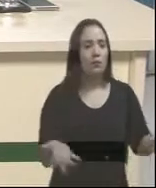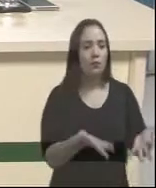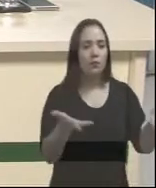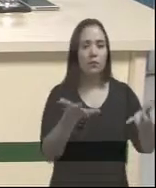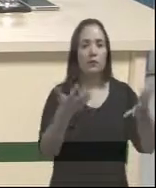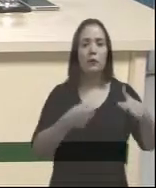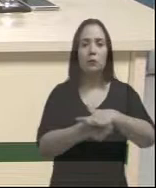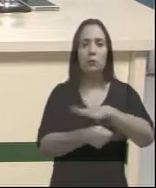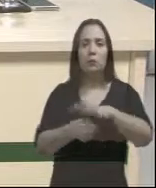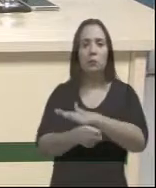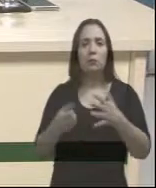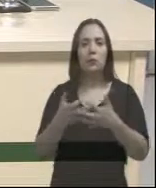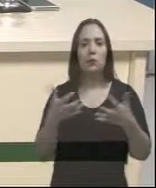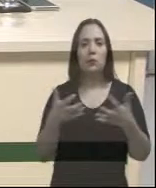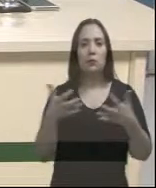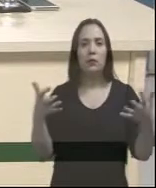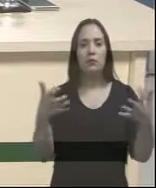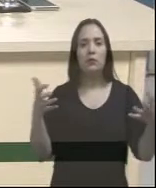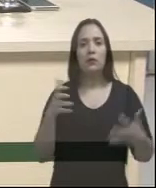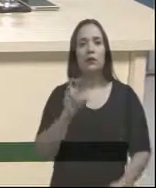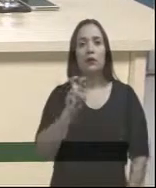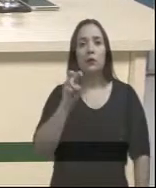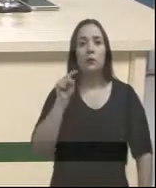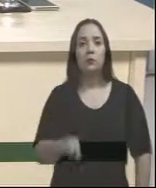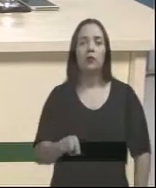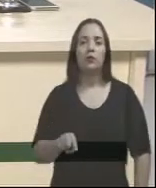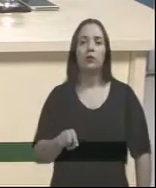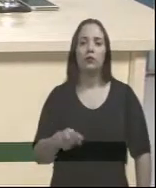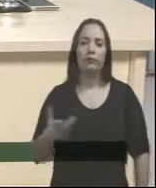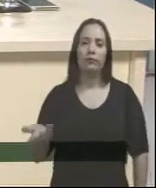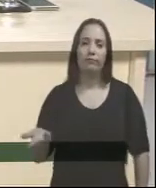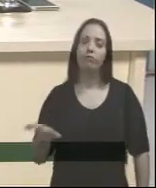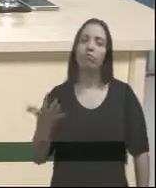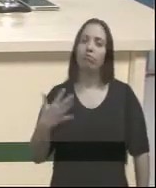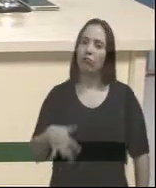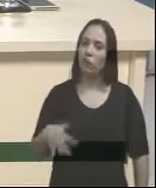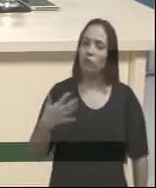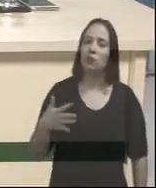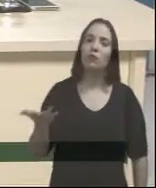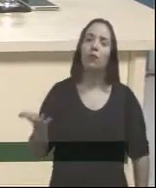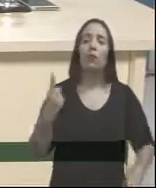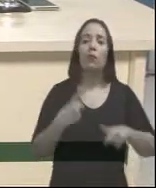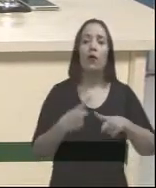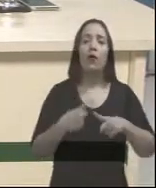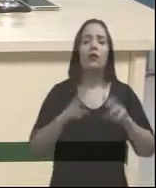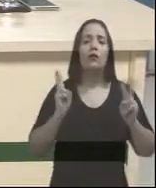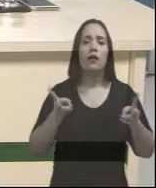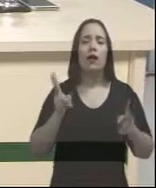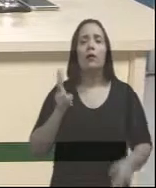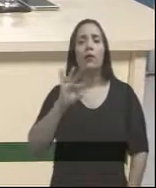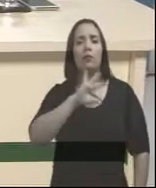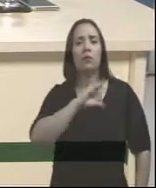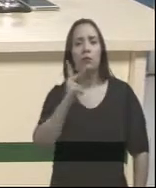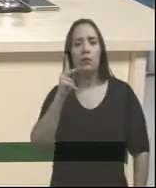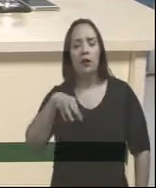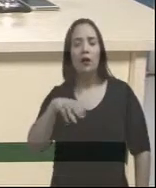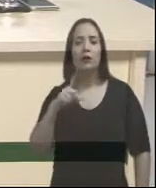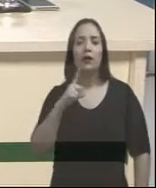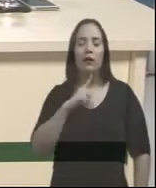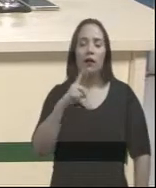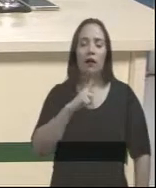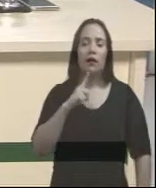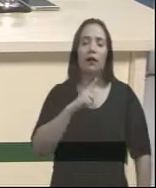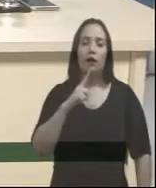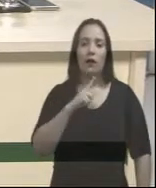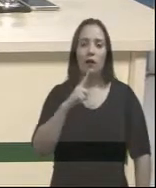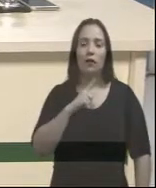aí em mais ou menos 5 mil homens. Eu não sei nem dizer, porque Polícia Militar. Sempre a Polícia Militar tem uma turma saindo, tem uma turma dentro,